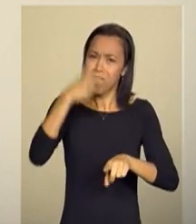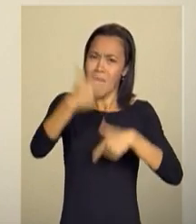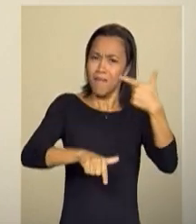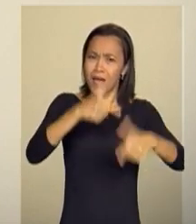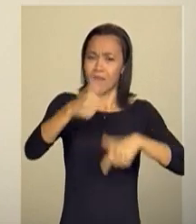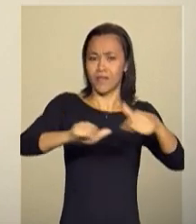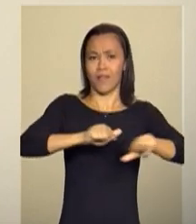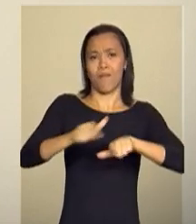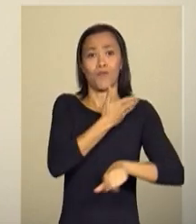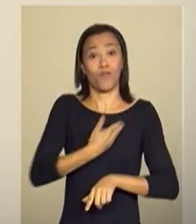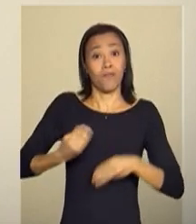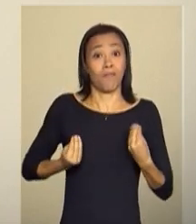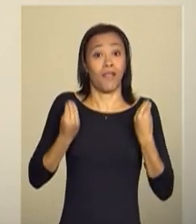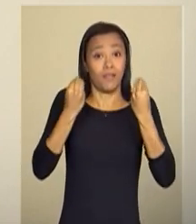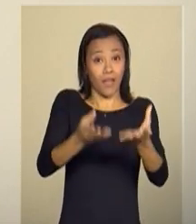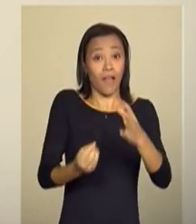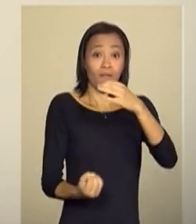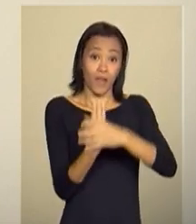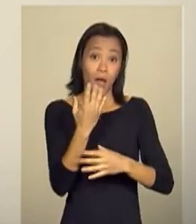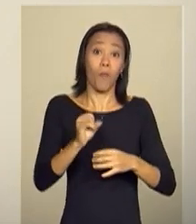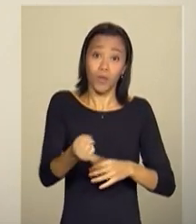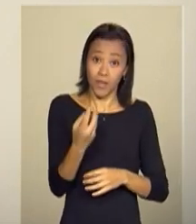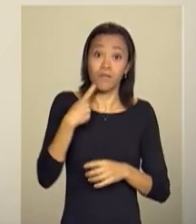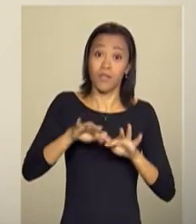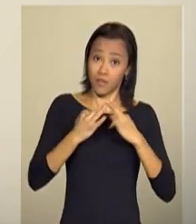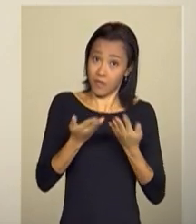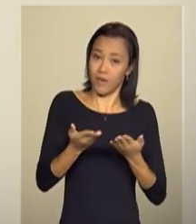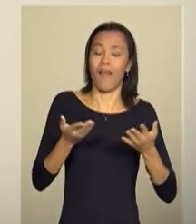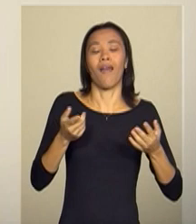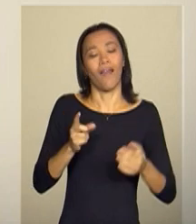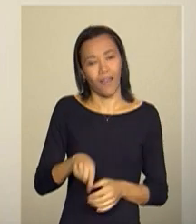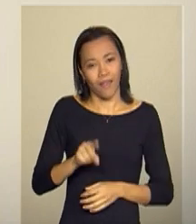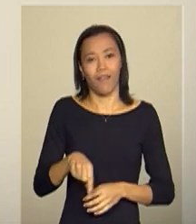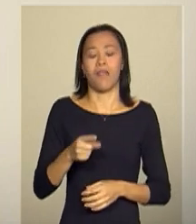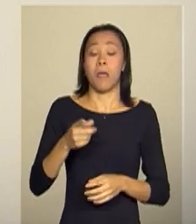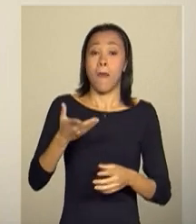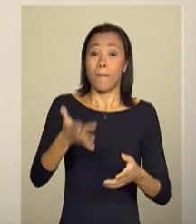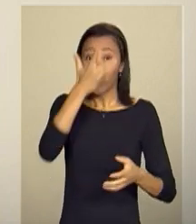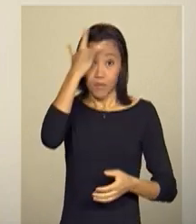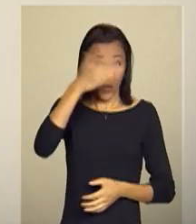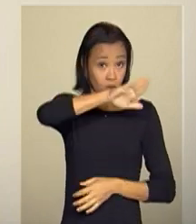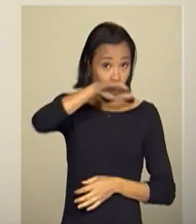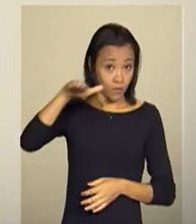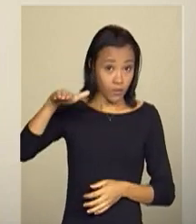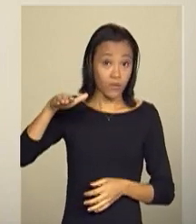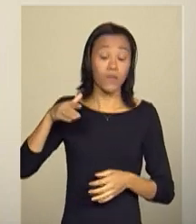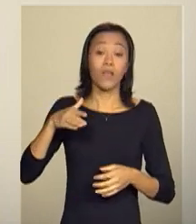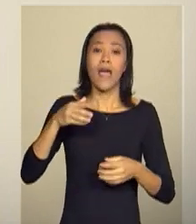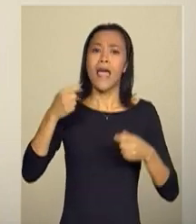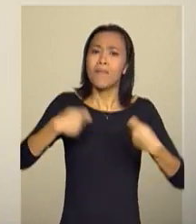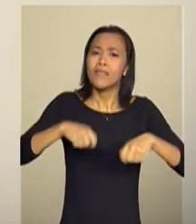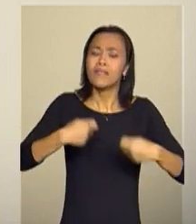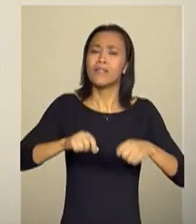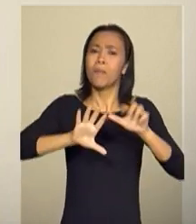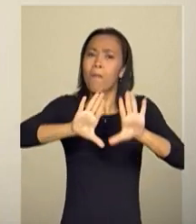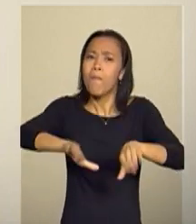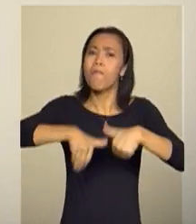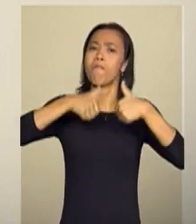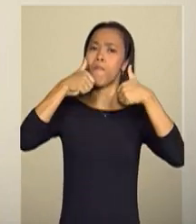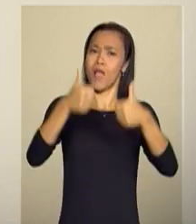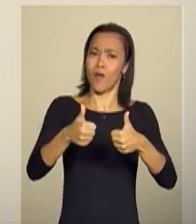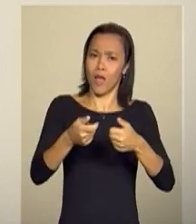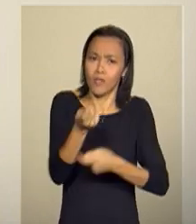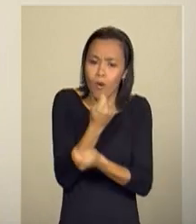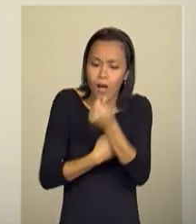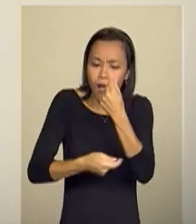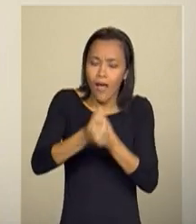governo para criar oportunidades para essas famílias não é É sim Luciano para os adultos é necessário melhorar o seu pequeno